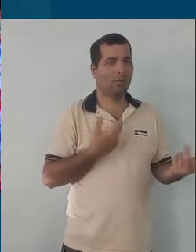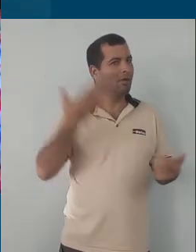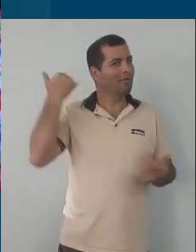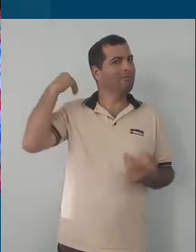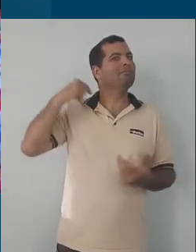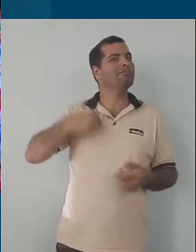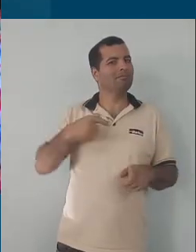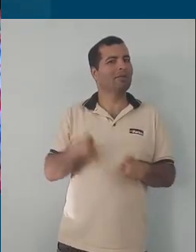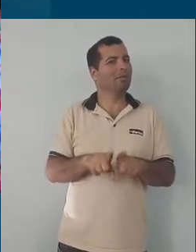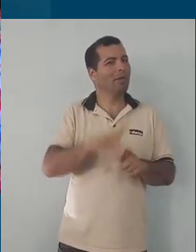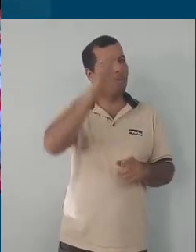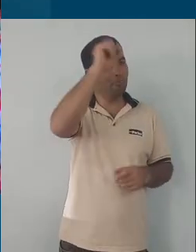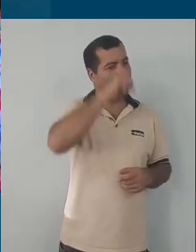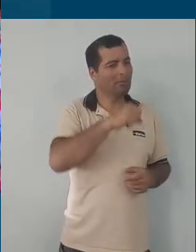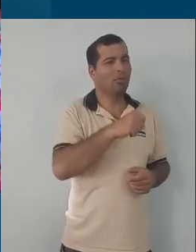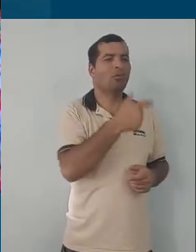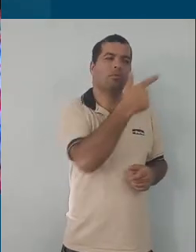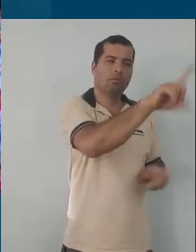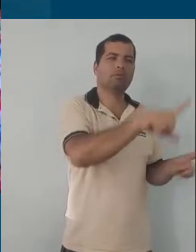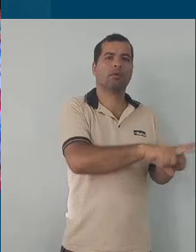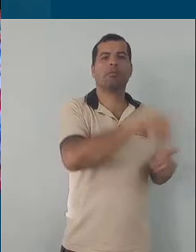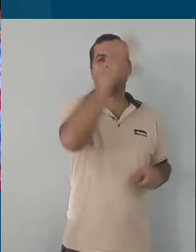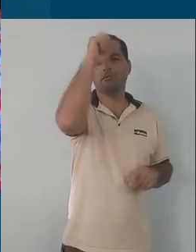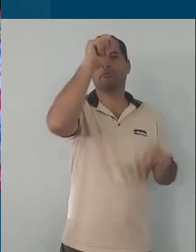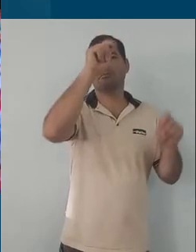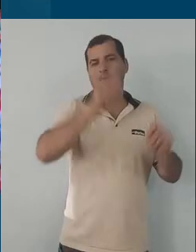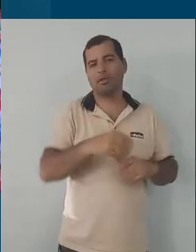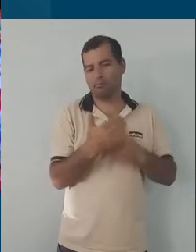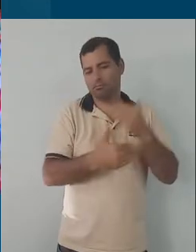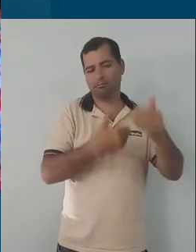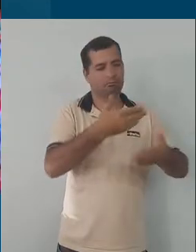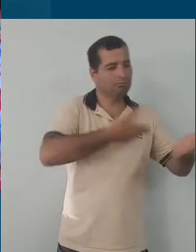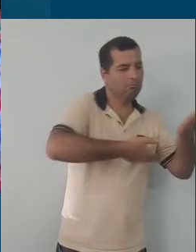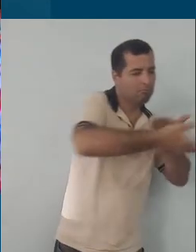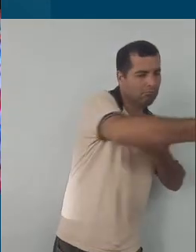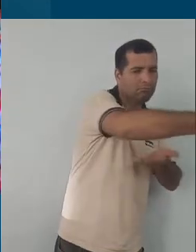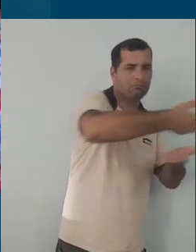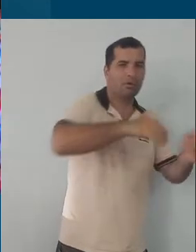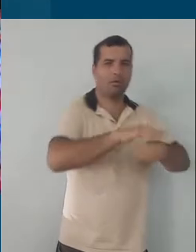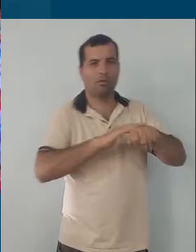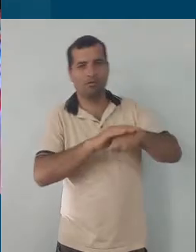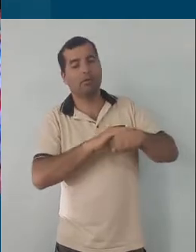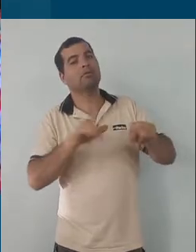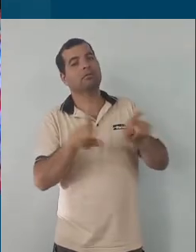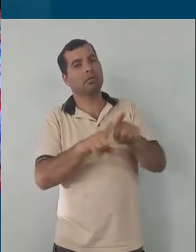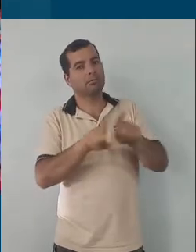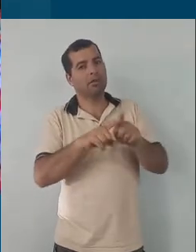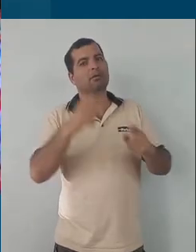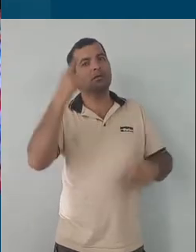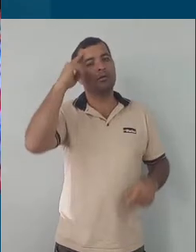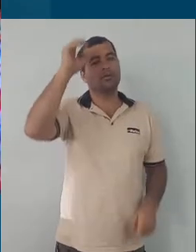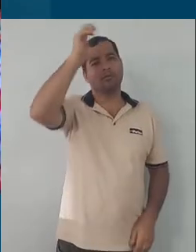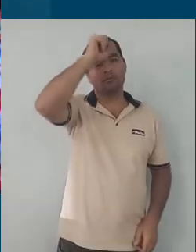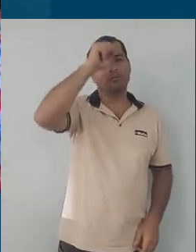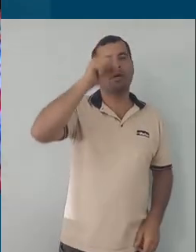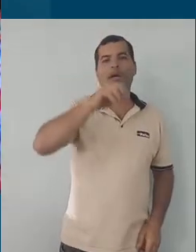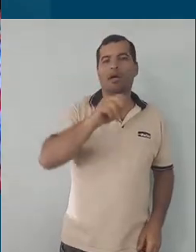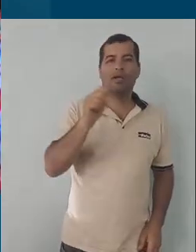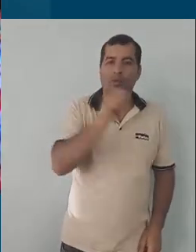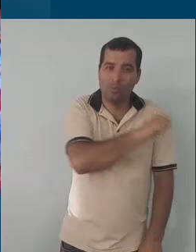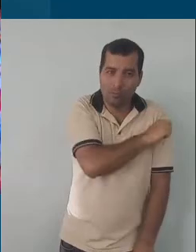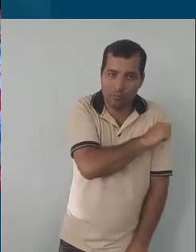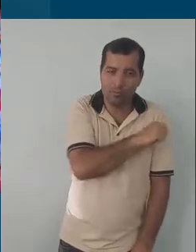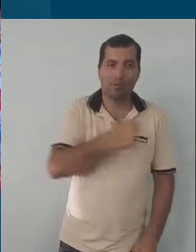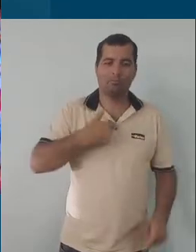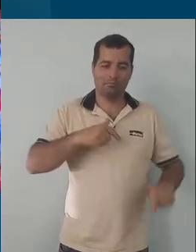na relação com o outro, porque é nessa relação, nessa conversa que eu também estou aprendendo sobre o aluno, sobre a minha prática,